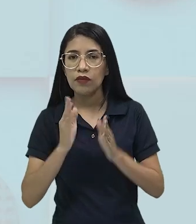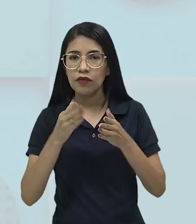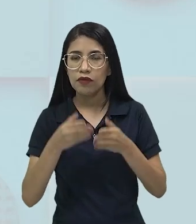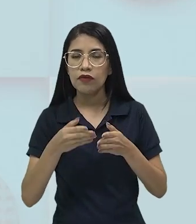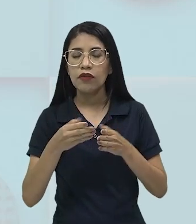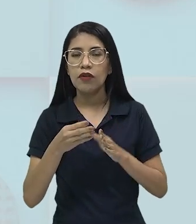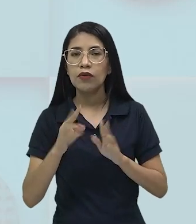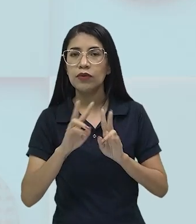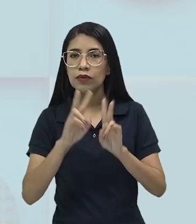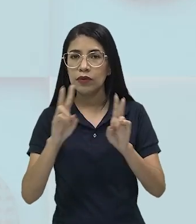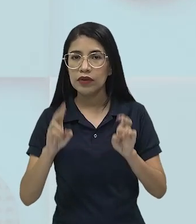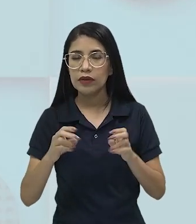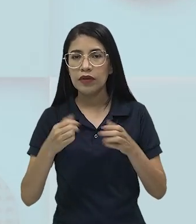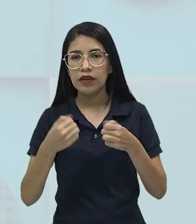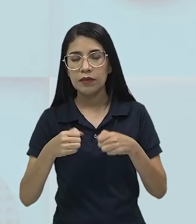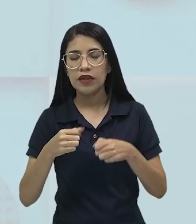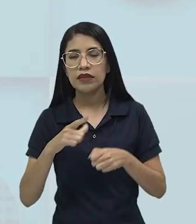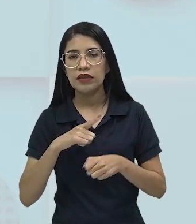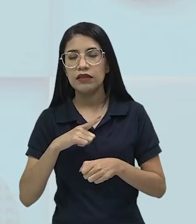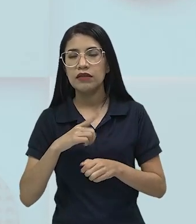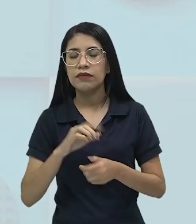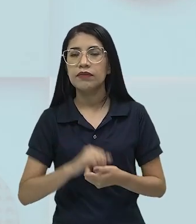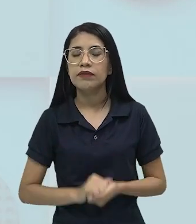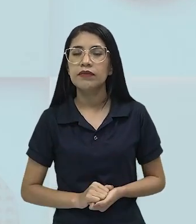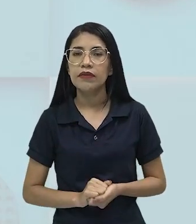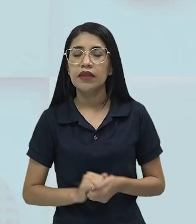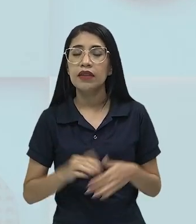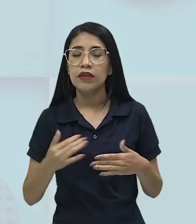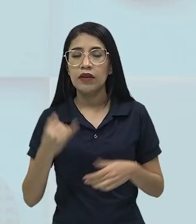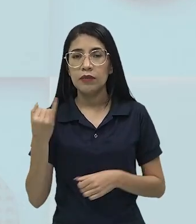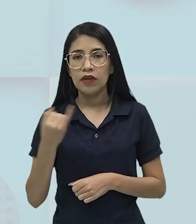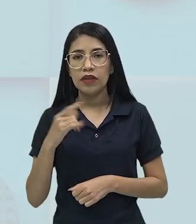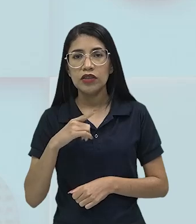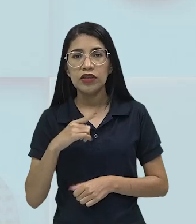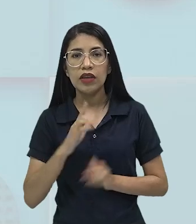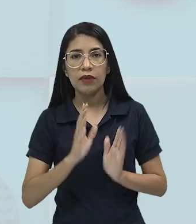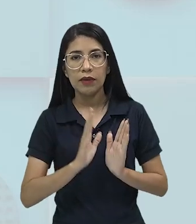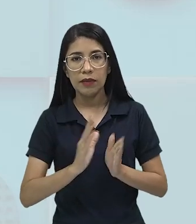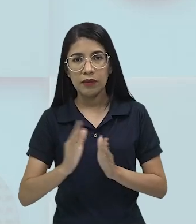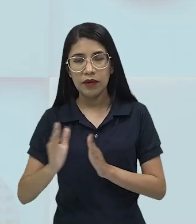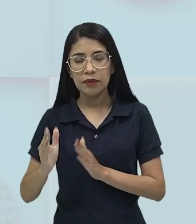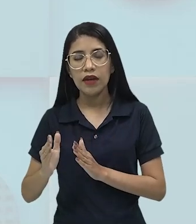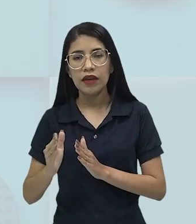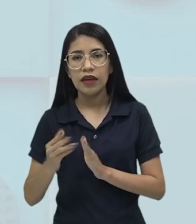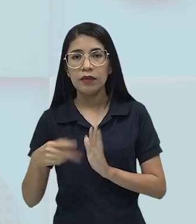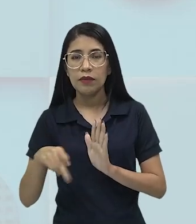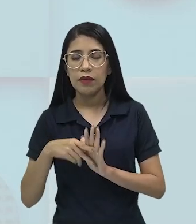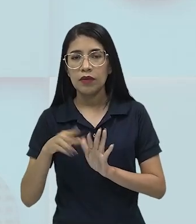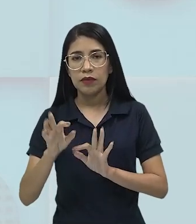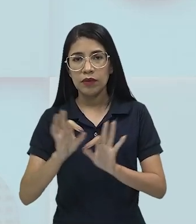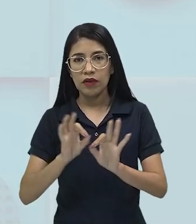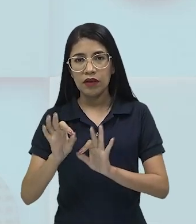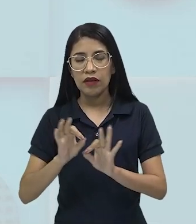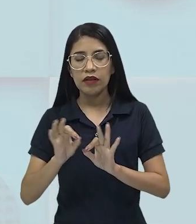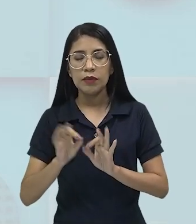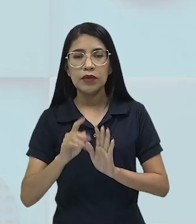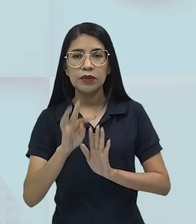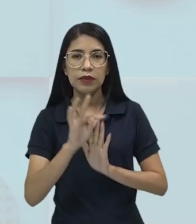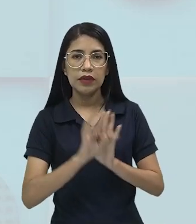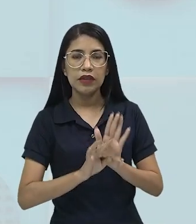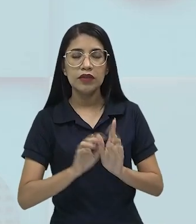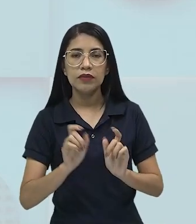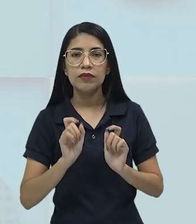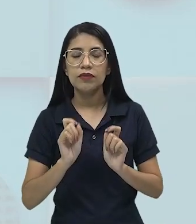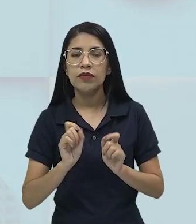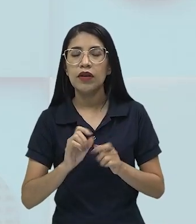você está desenvolvendo. É muito importante a gente ter uma sequência lógica, e a parte do planejamento, um projeto de texto,